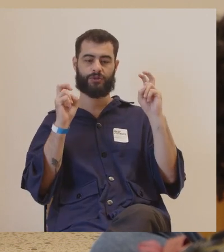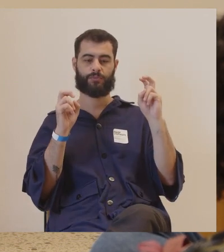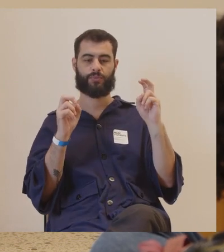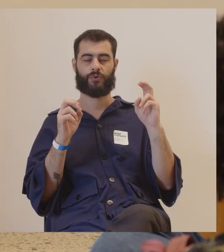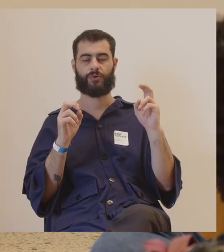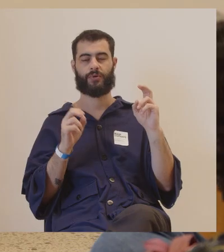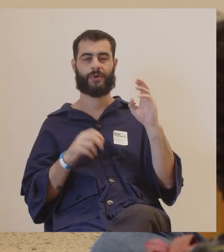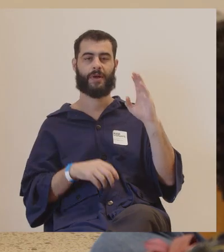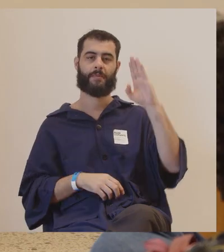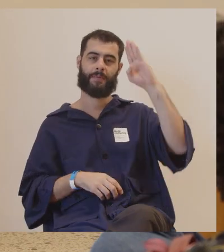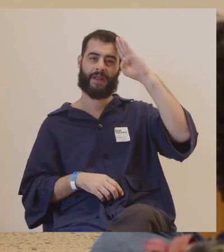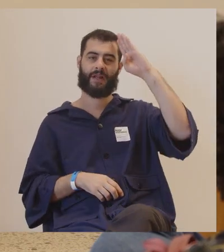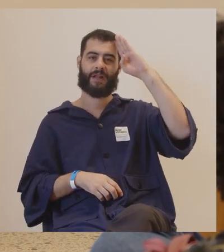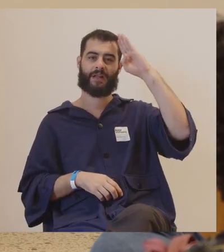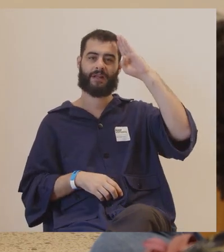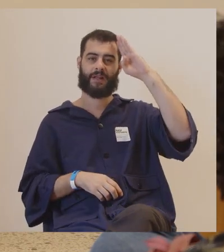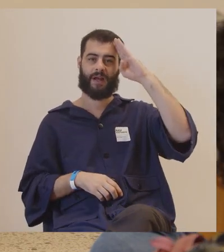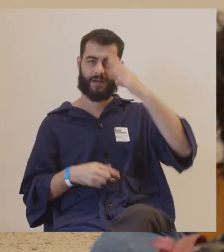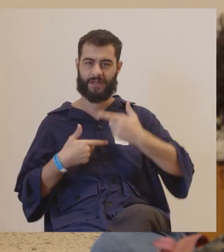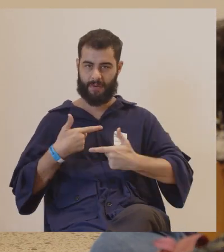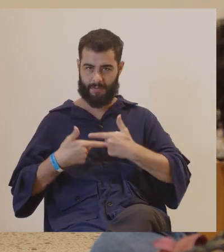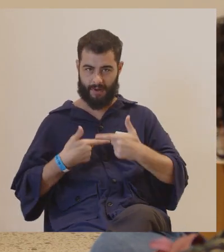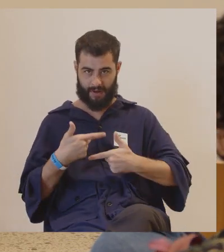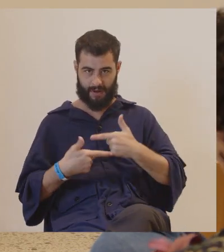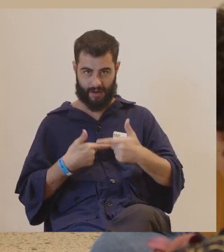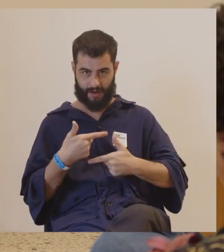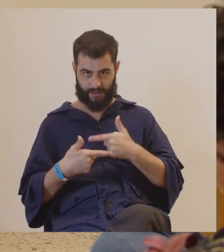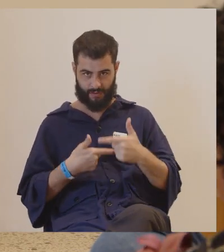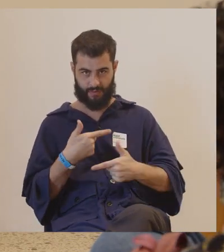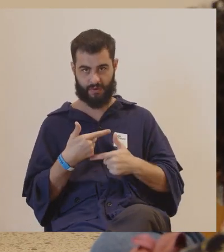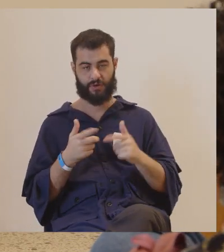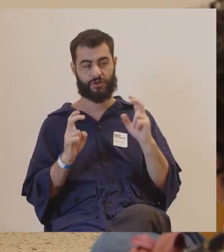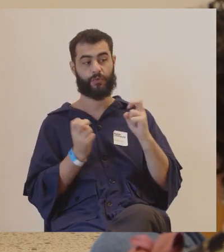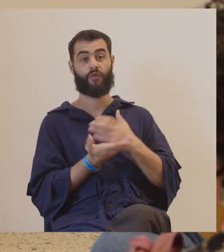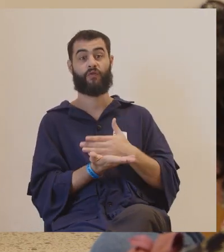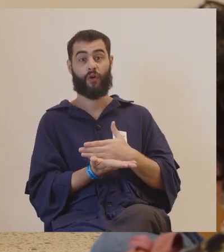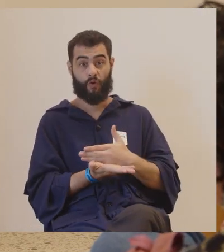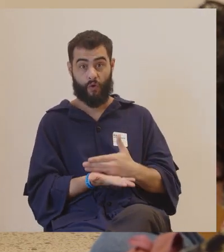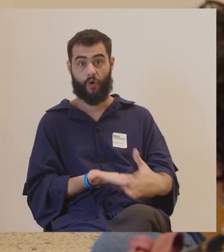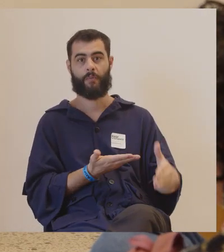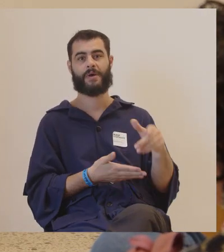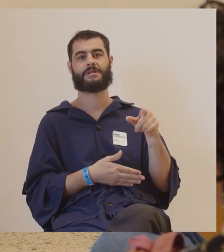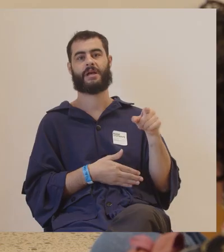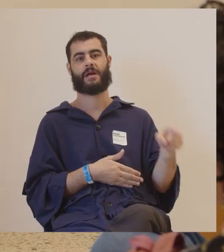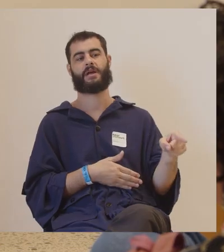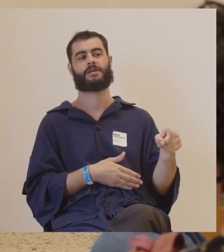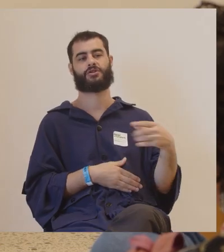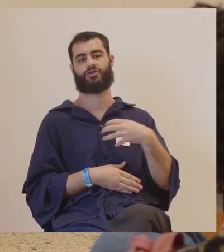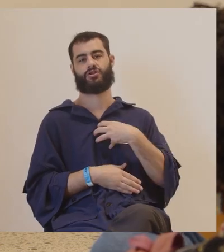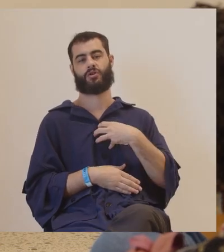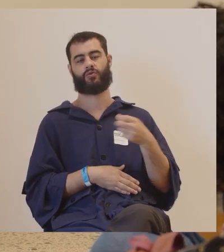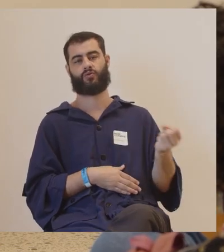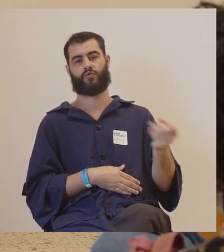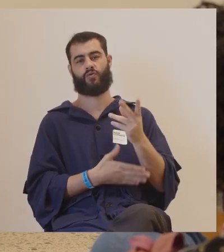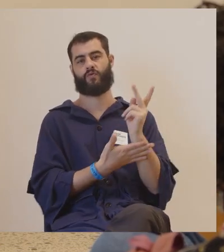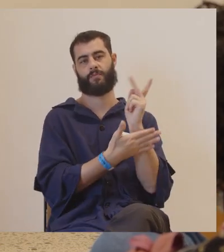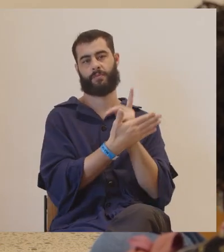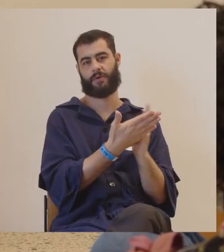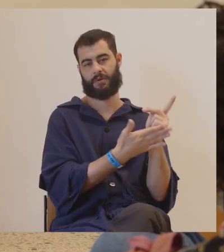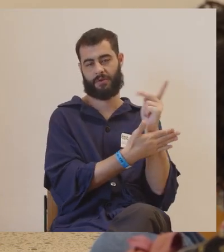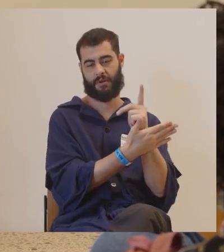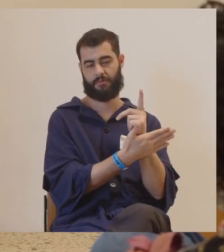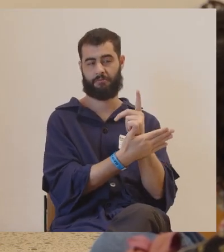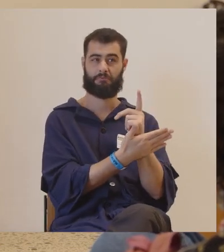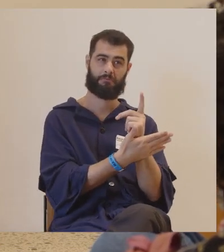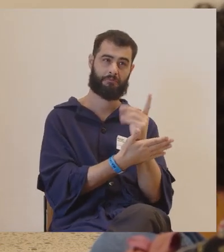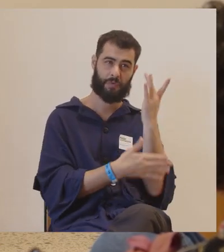assim, uma espécie de ritual de iniciação a um modo moderno de pintar. Então, não sei se eu